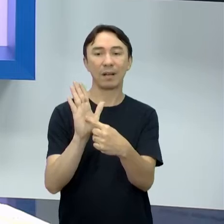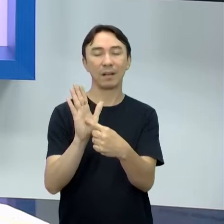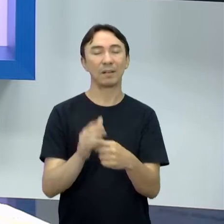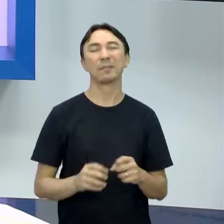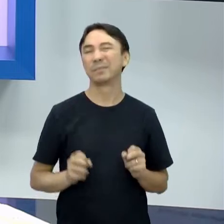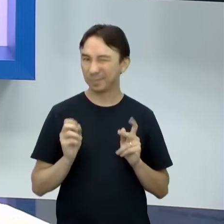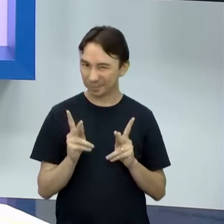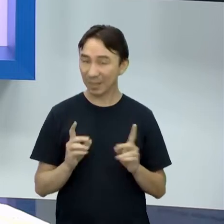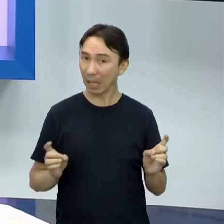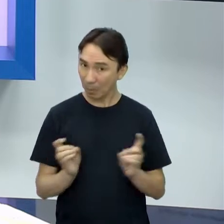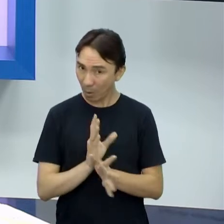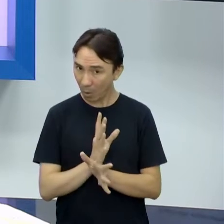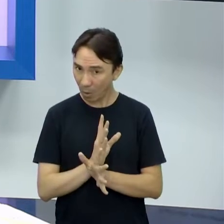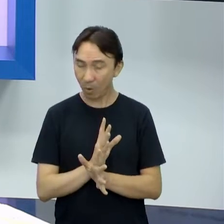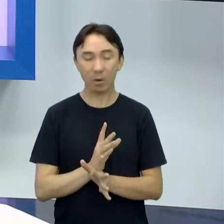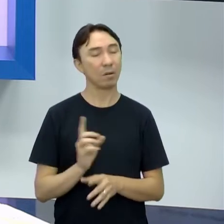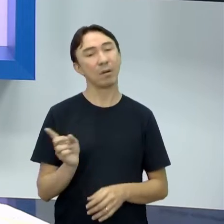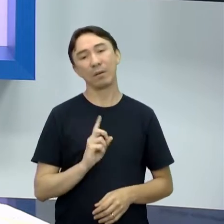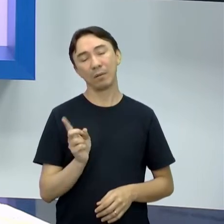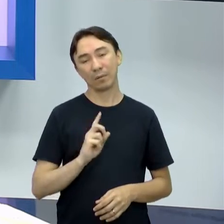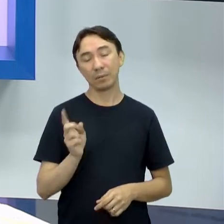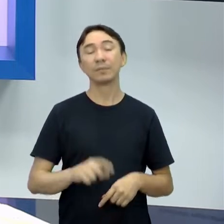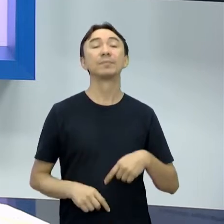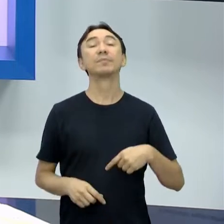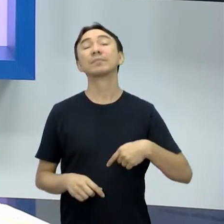em outras questões